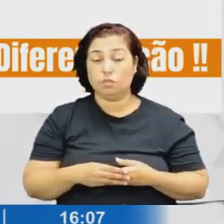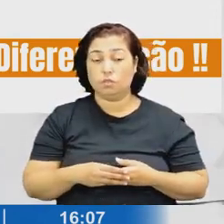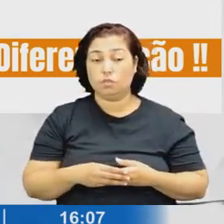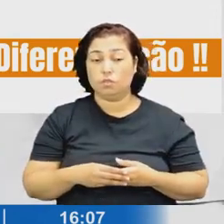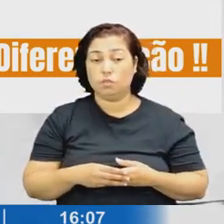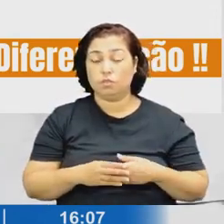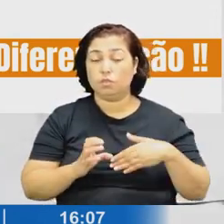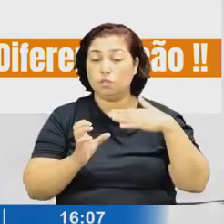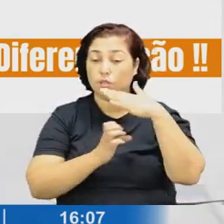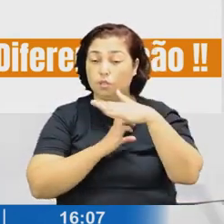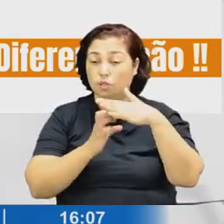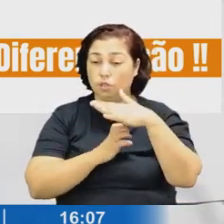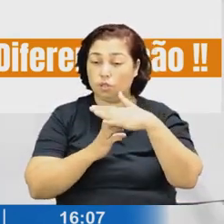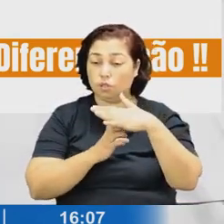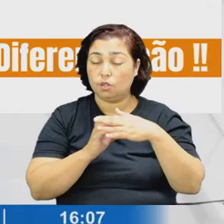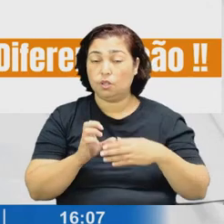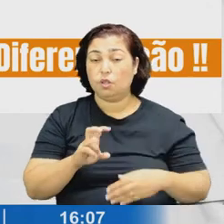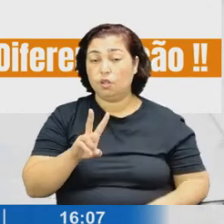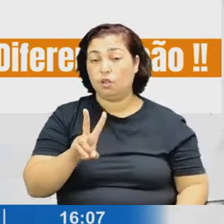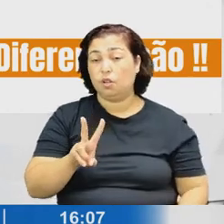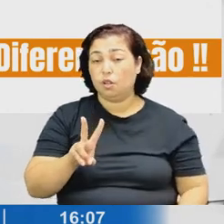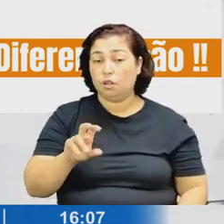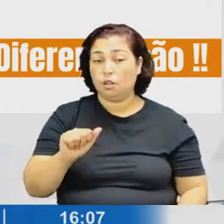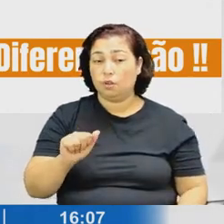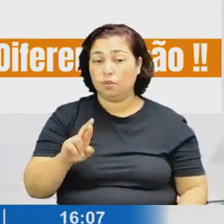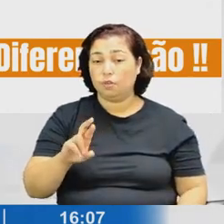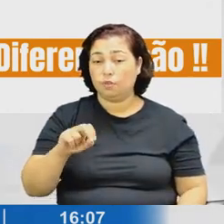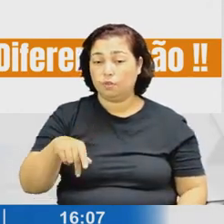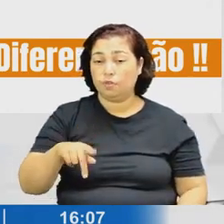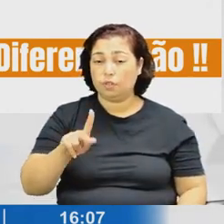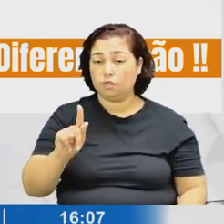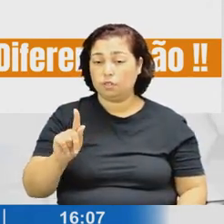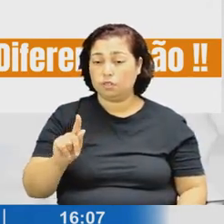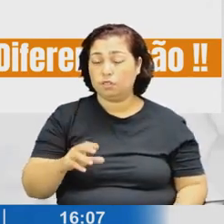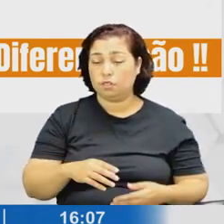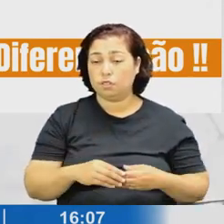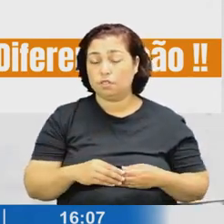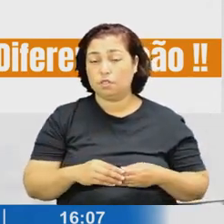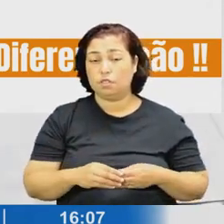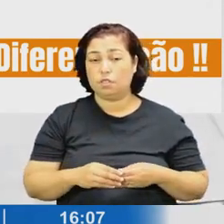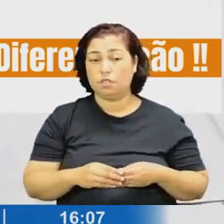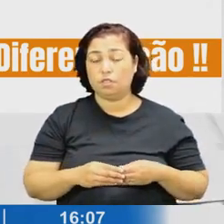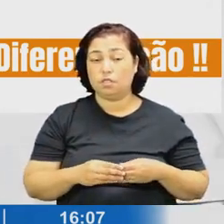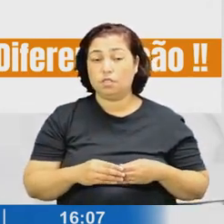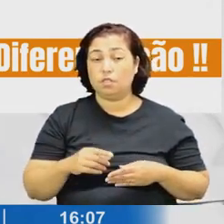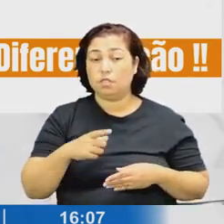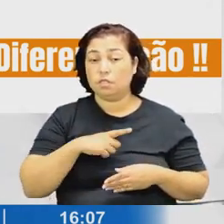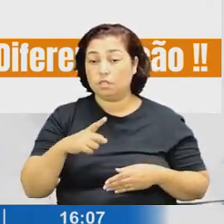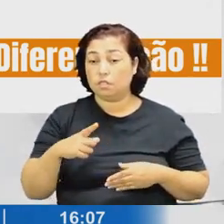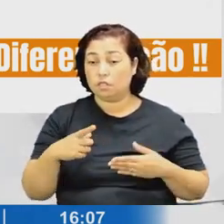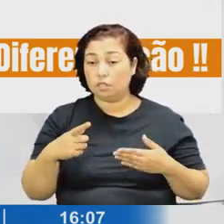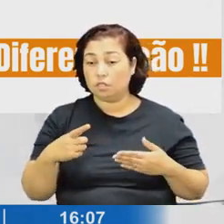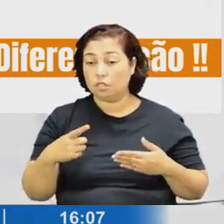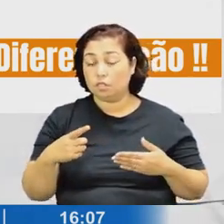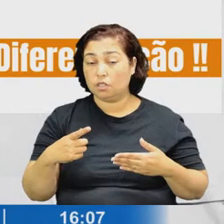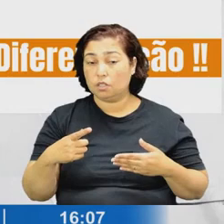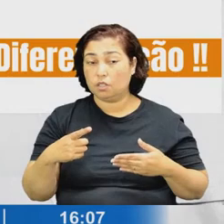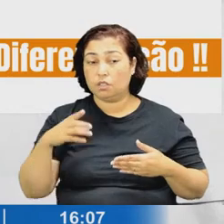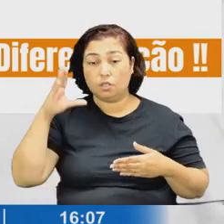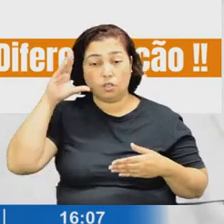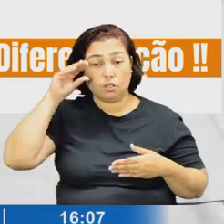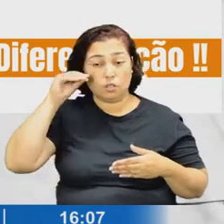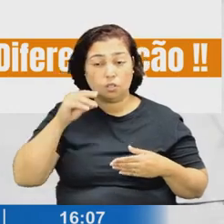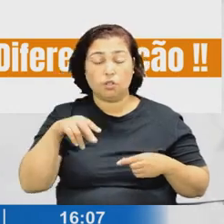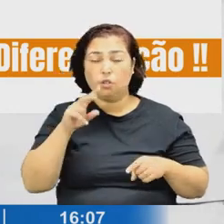eu não lembro qual era a outra eram duas empresas de avião que faliram as duas faliram uma delas era Vale tinha uma empresa que os funcionários